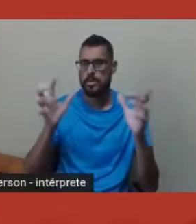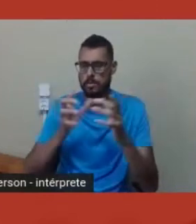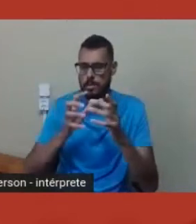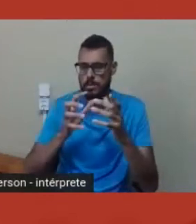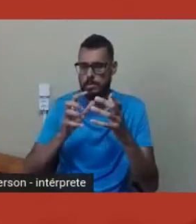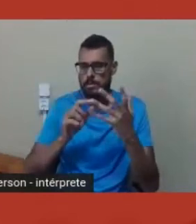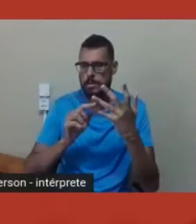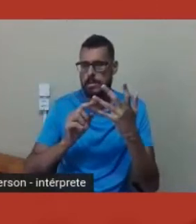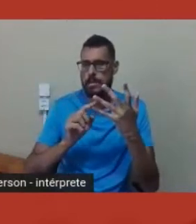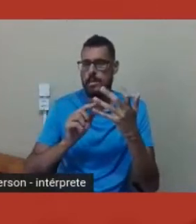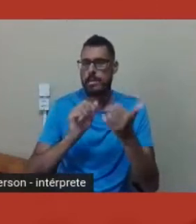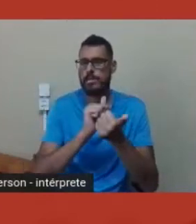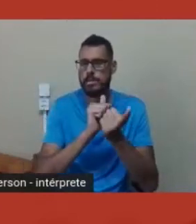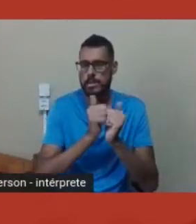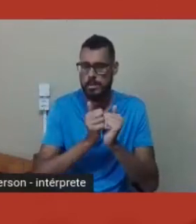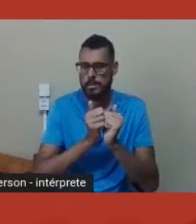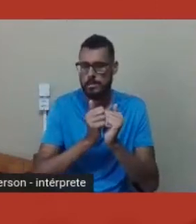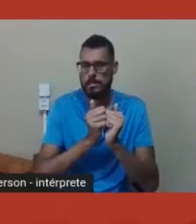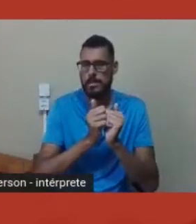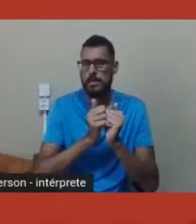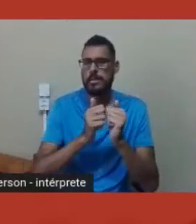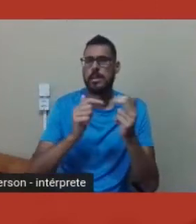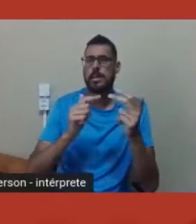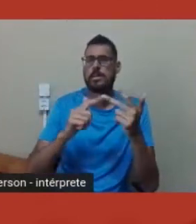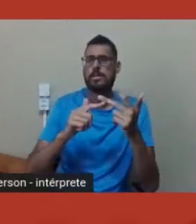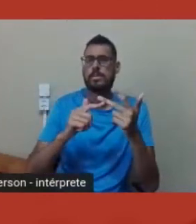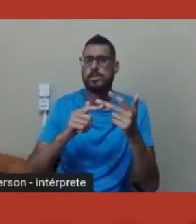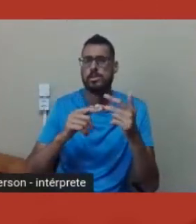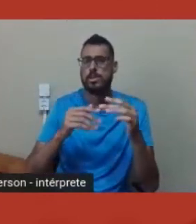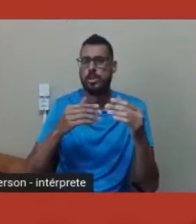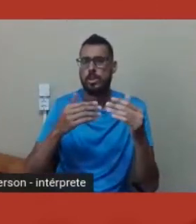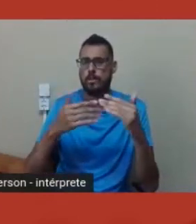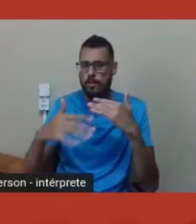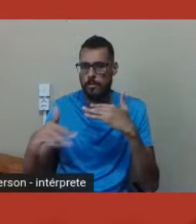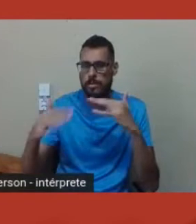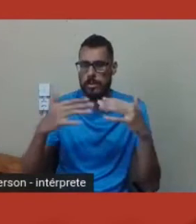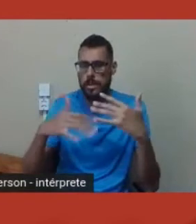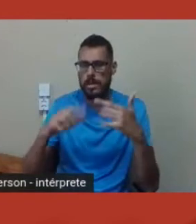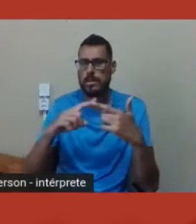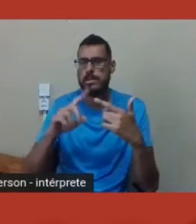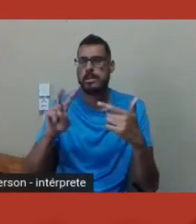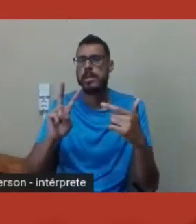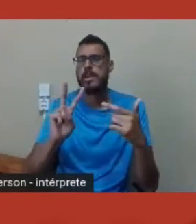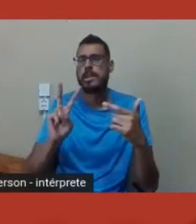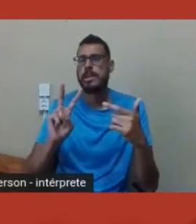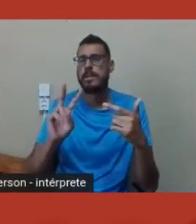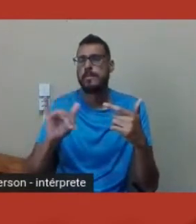compressibilidade, adaptabilidade, fluidez, viscosidade.